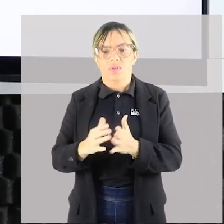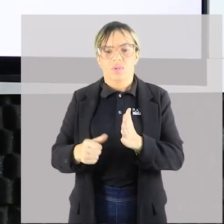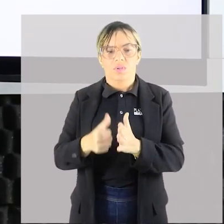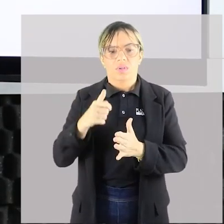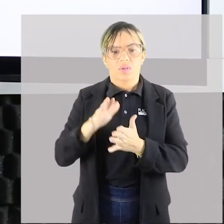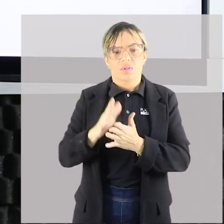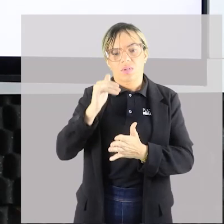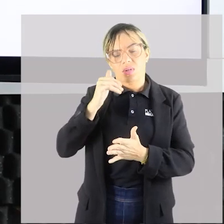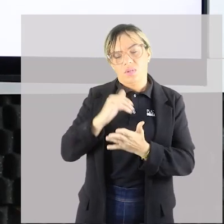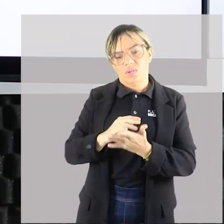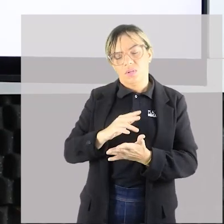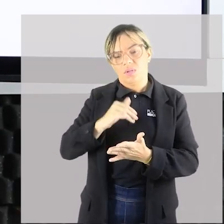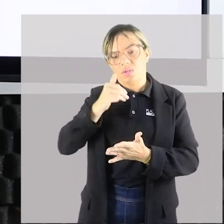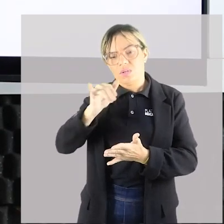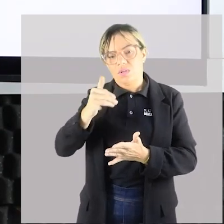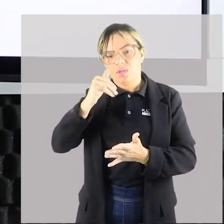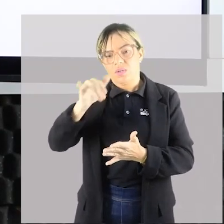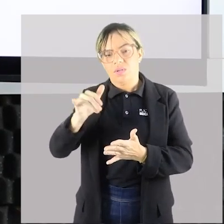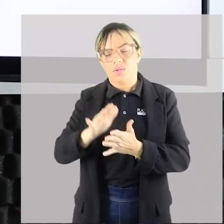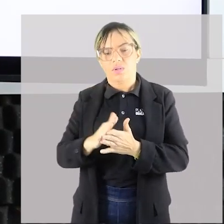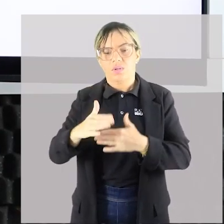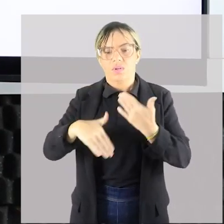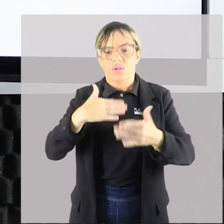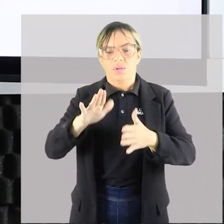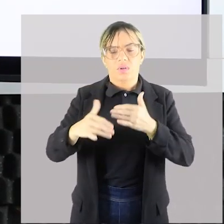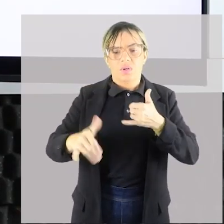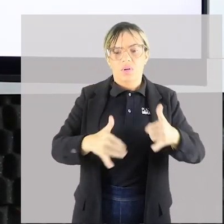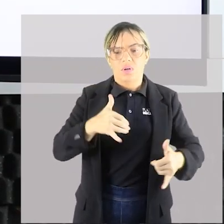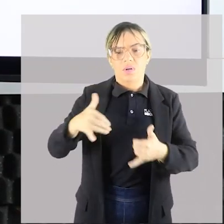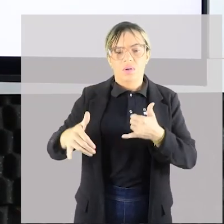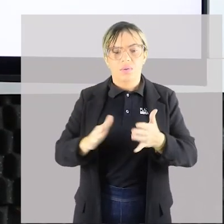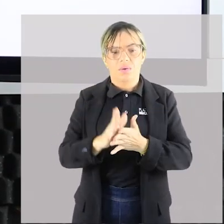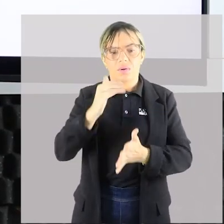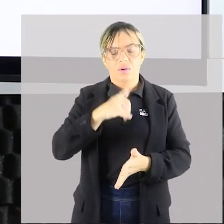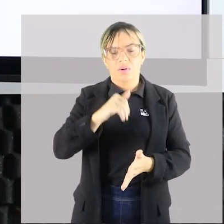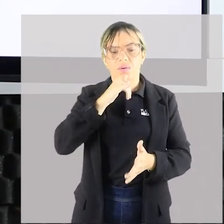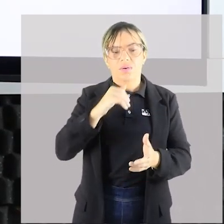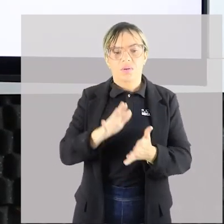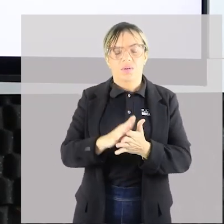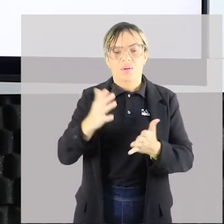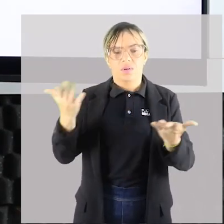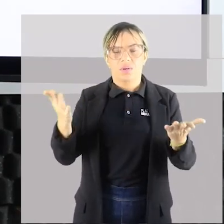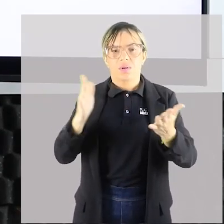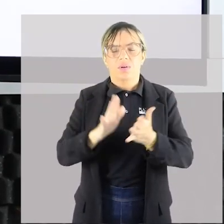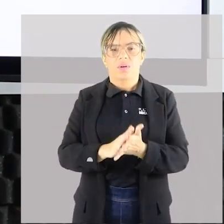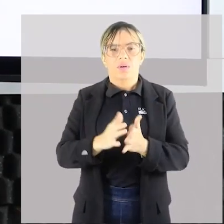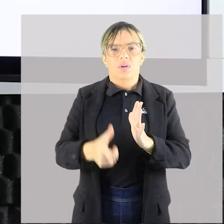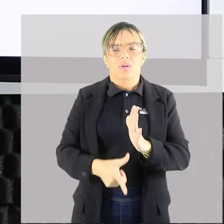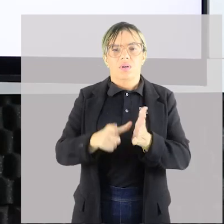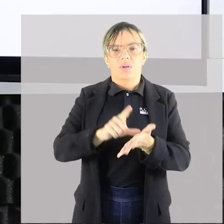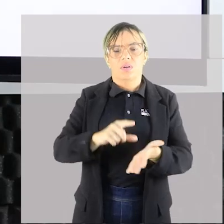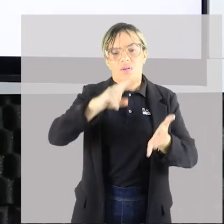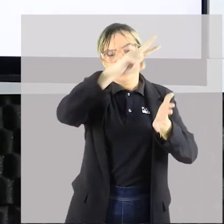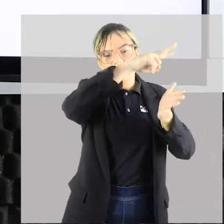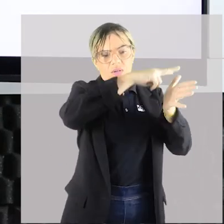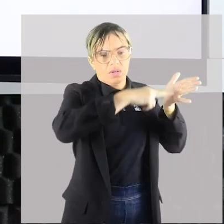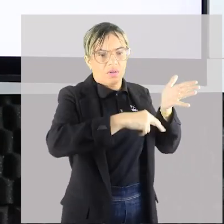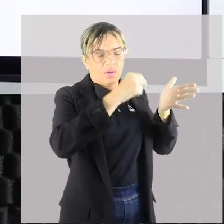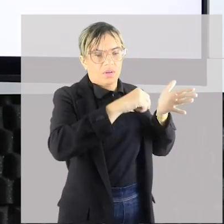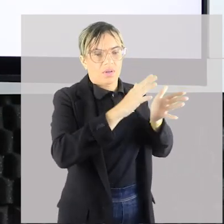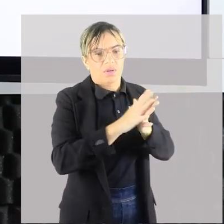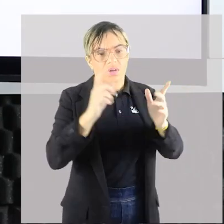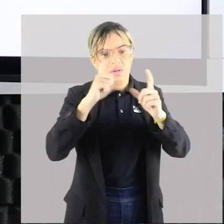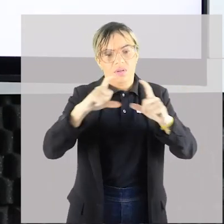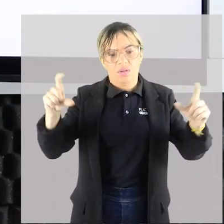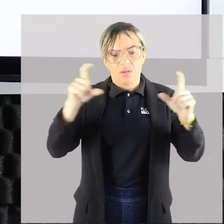primária de energia para seus processos metabólicos. Por exemplo, antes da gente ler aqui, né, as alternativas,